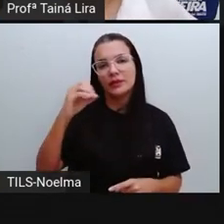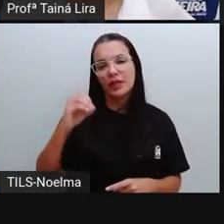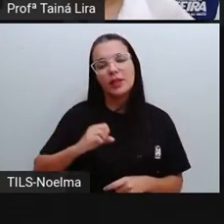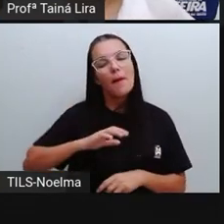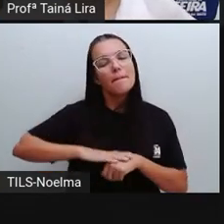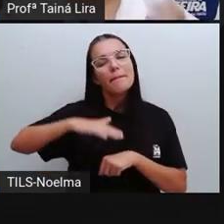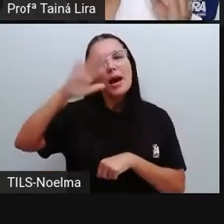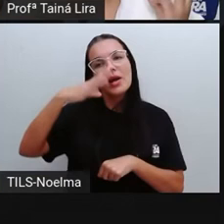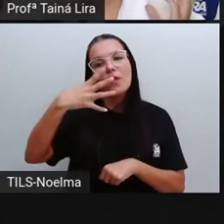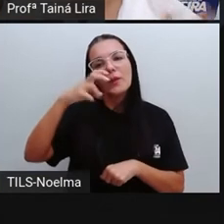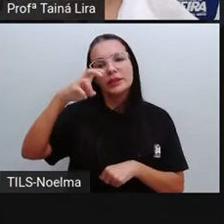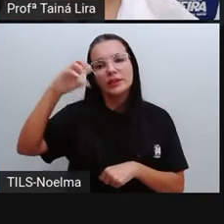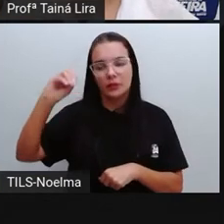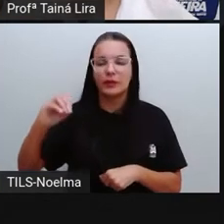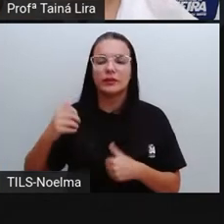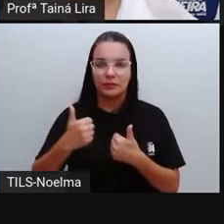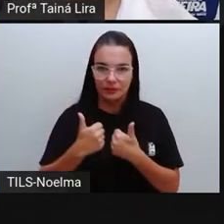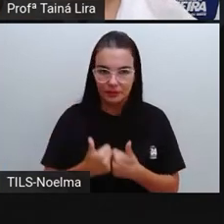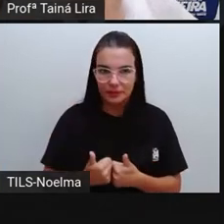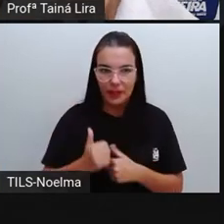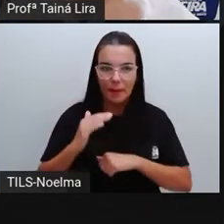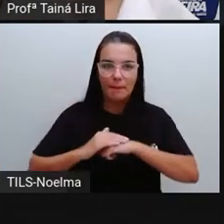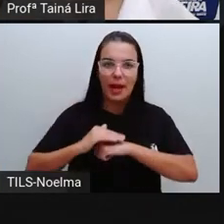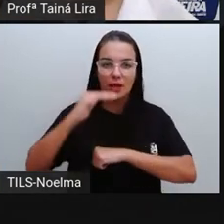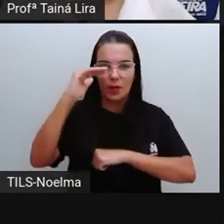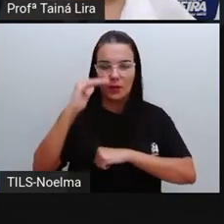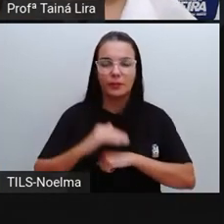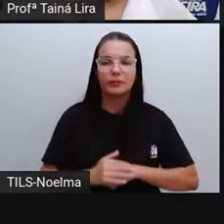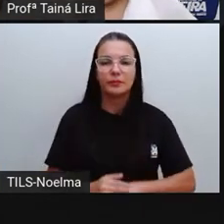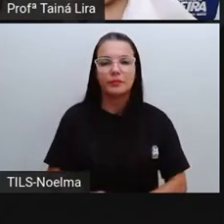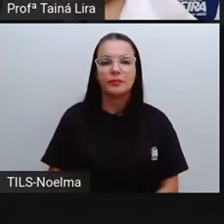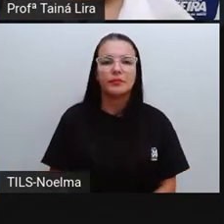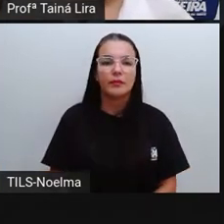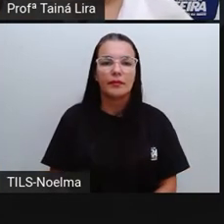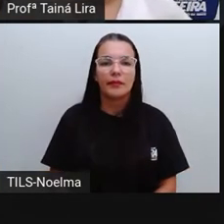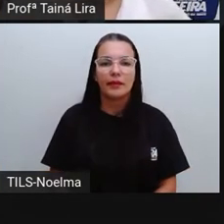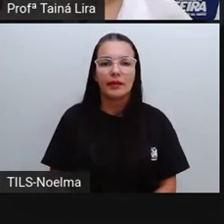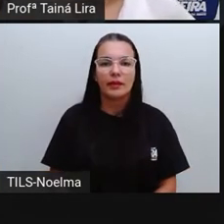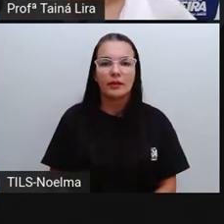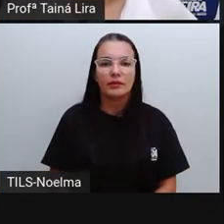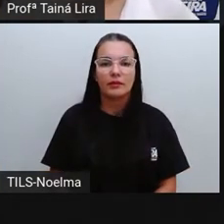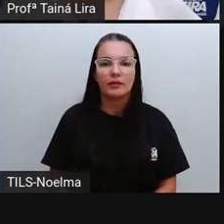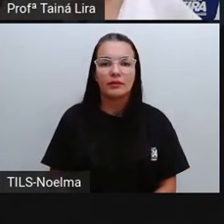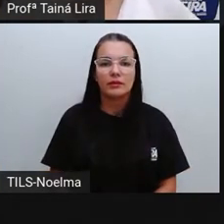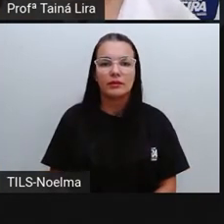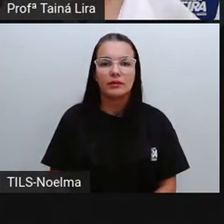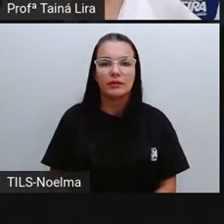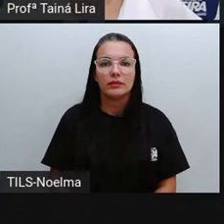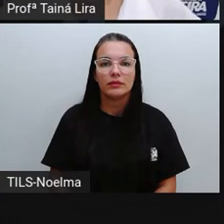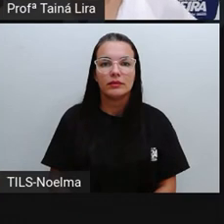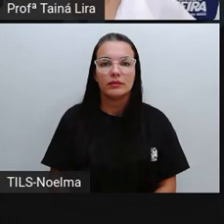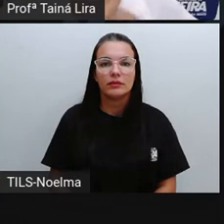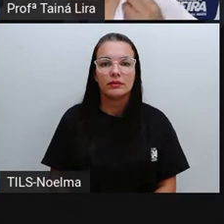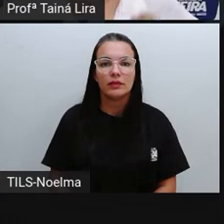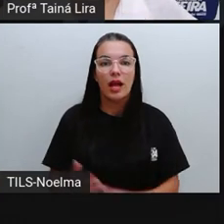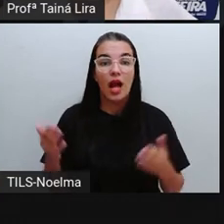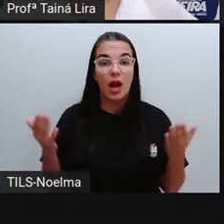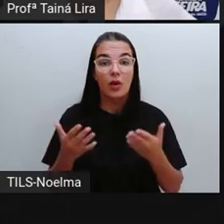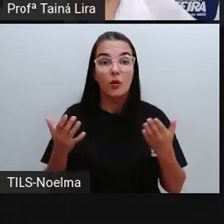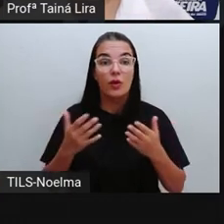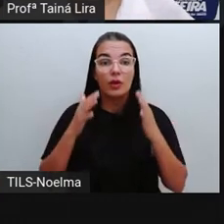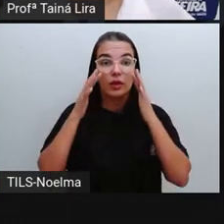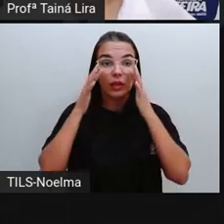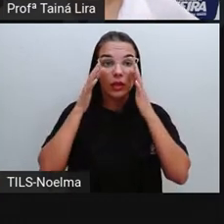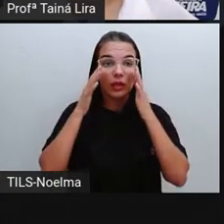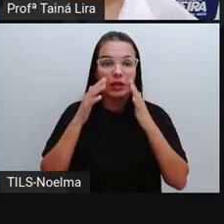que 450. A gente acabou de ver isso, né, lá na nossa tabela. Bom, agora vamos observar